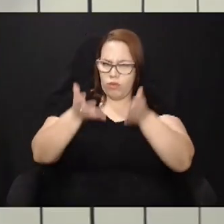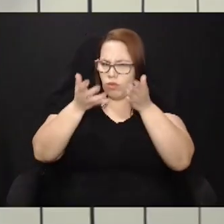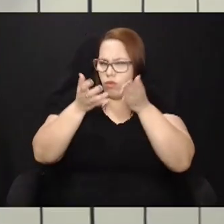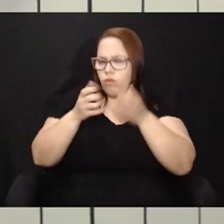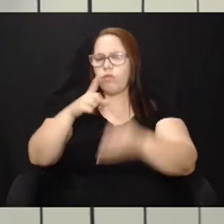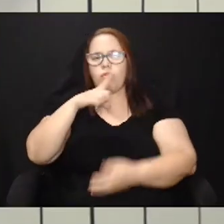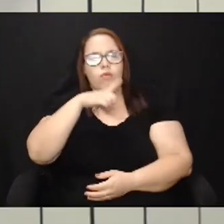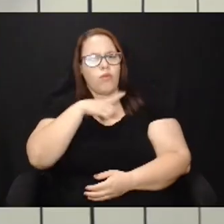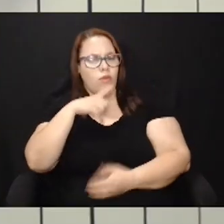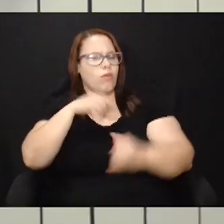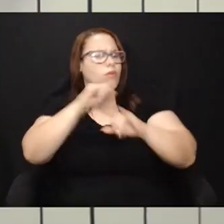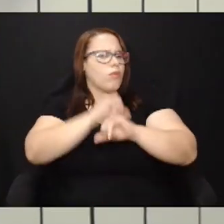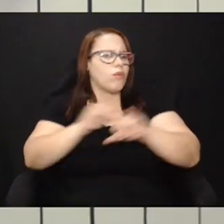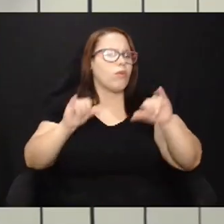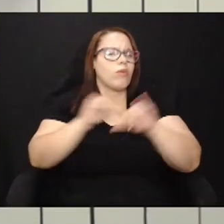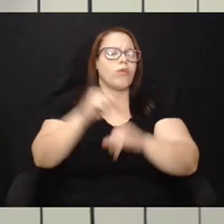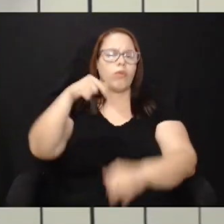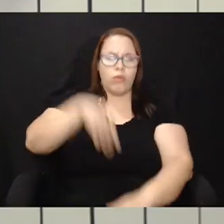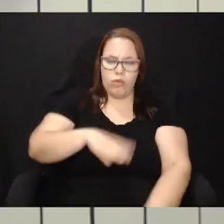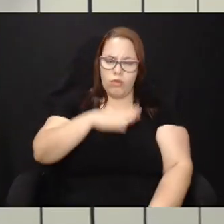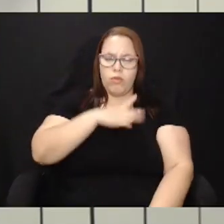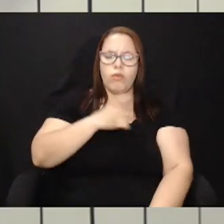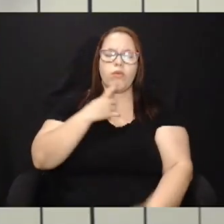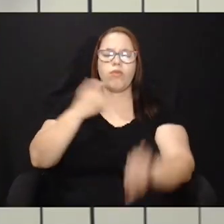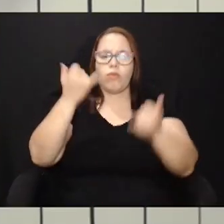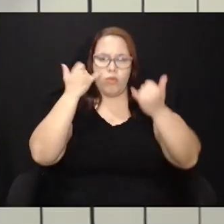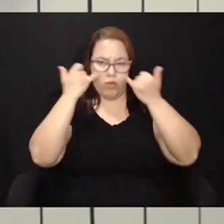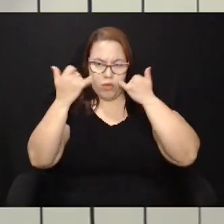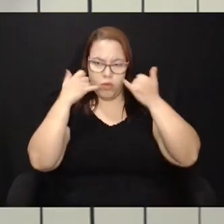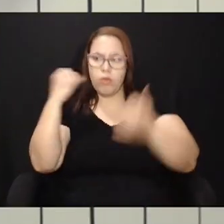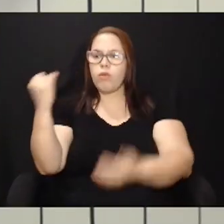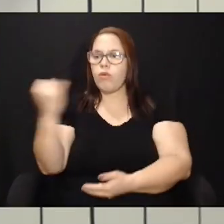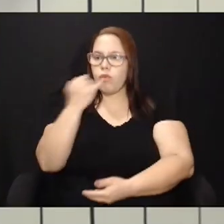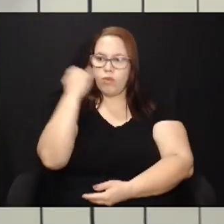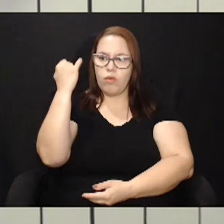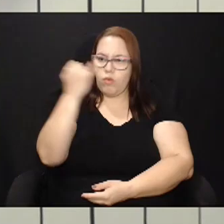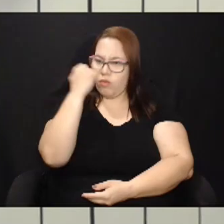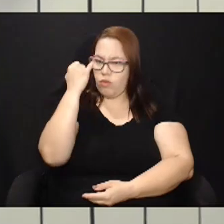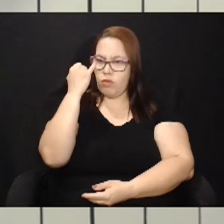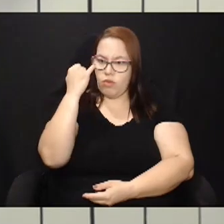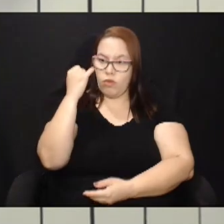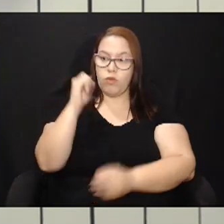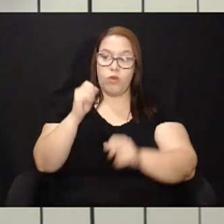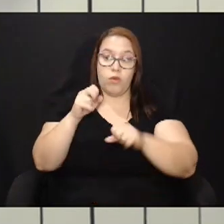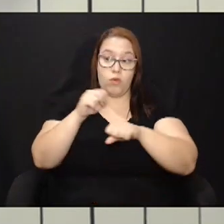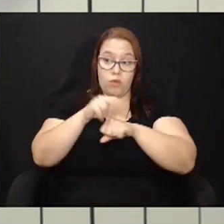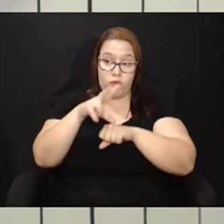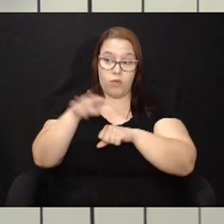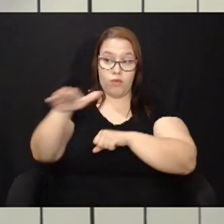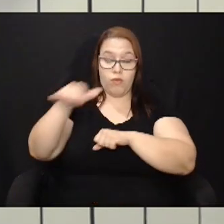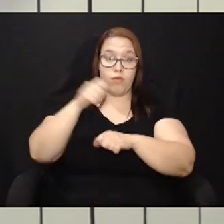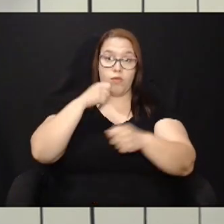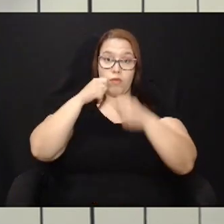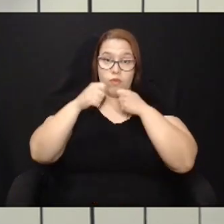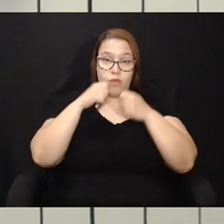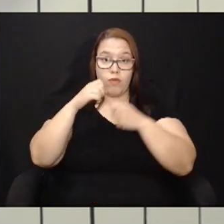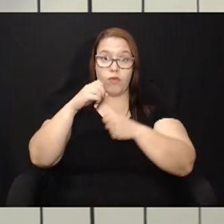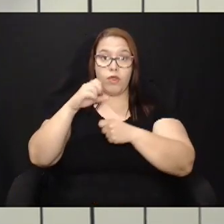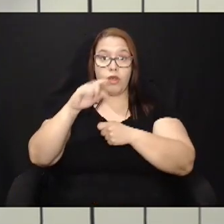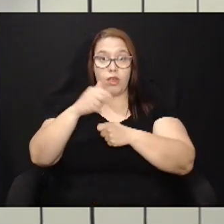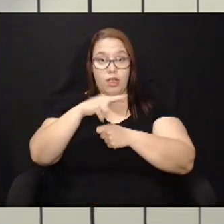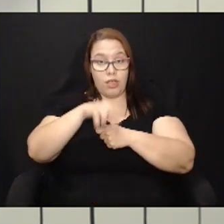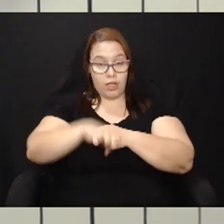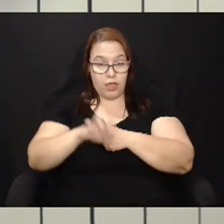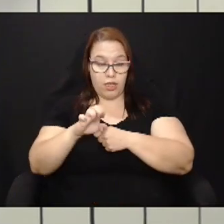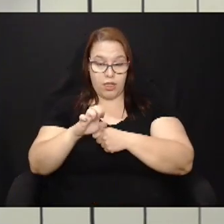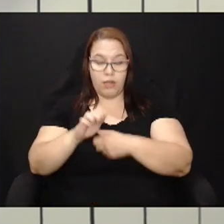campanha aqui na cidade, informações importantes sobre o vírus, eu aciono a repórter Cassiane Alves, que está